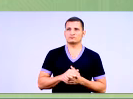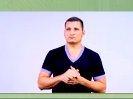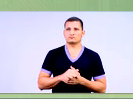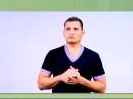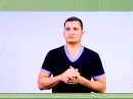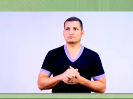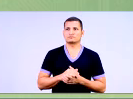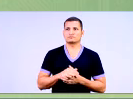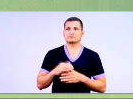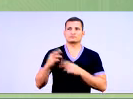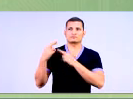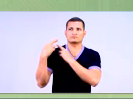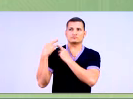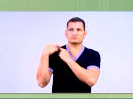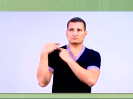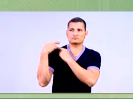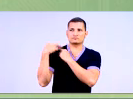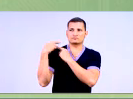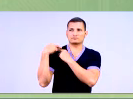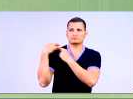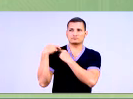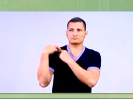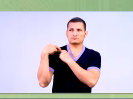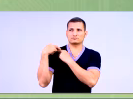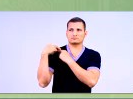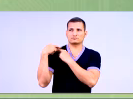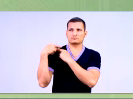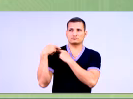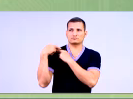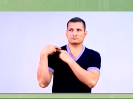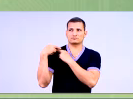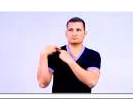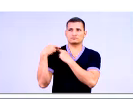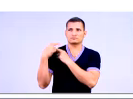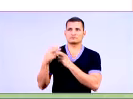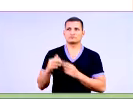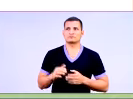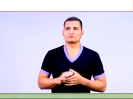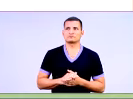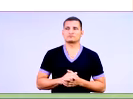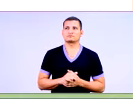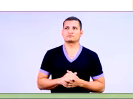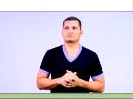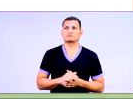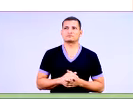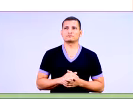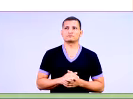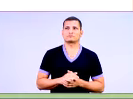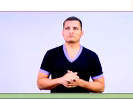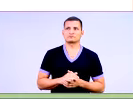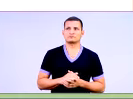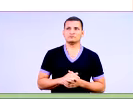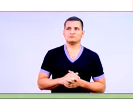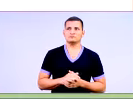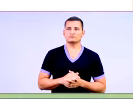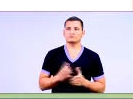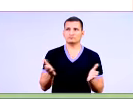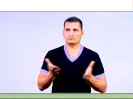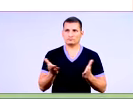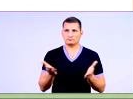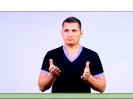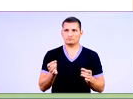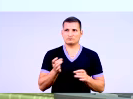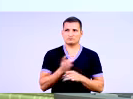E responsible, seguindo o mesmo raciocínio, ok? Para nós